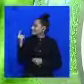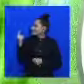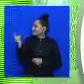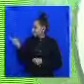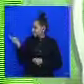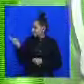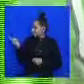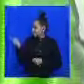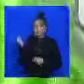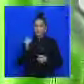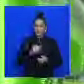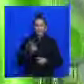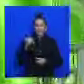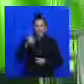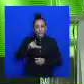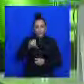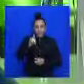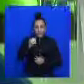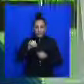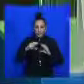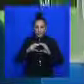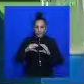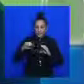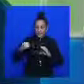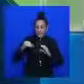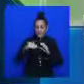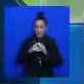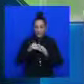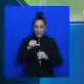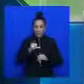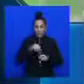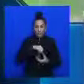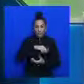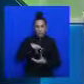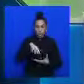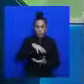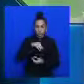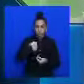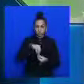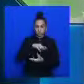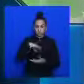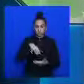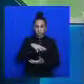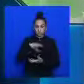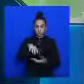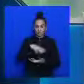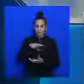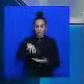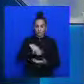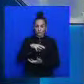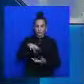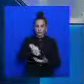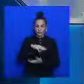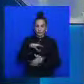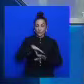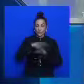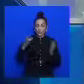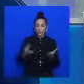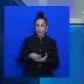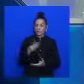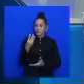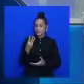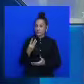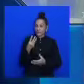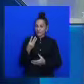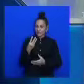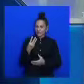valendo! Novamente as 10 bolas numeradas de 0 a 9 girando e sendo embaralhadas dentro do nosso terceiro